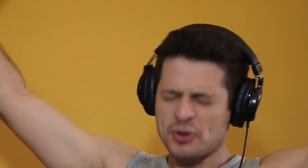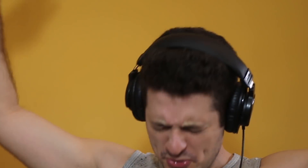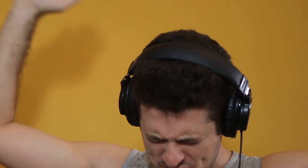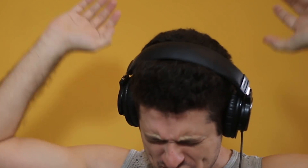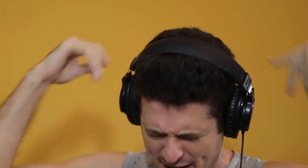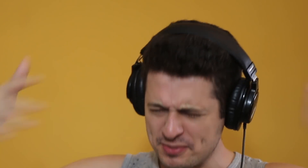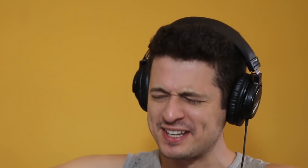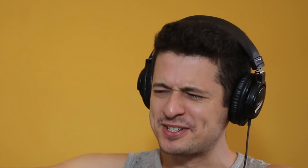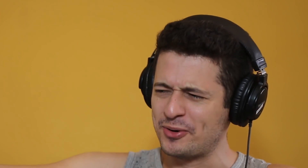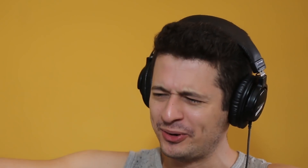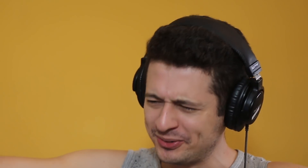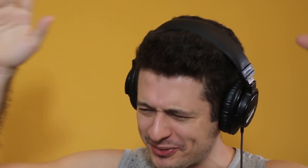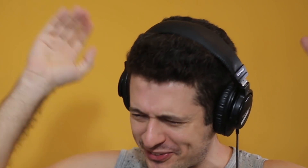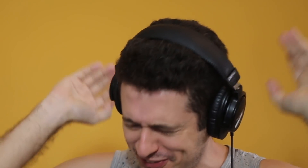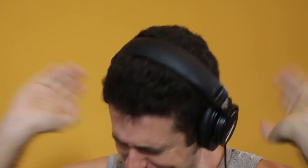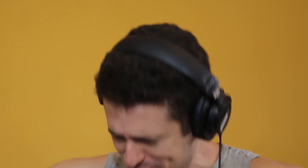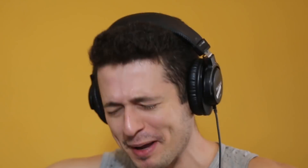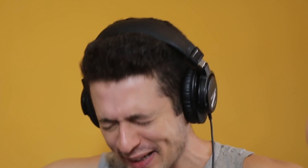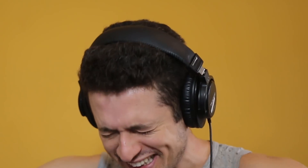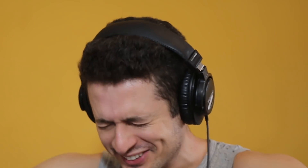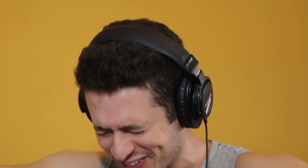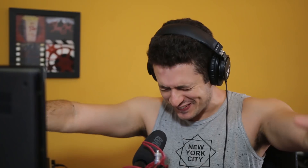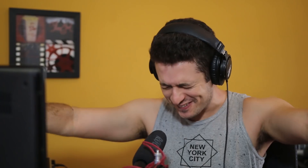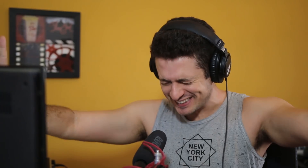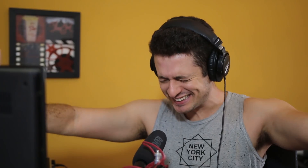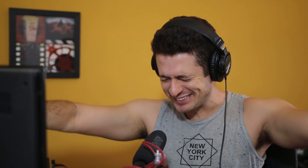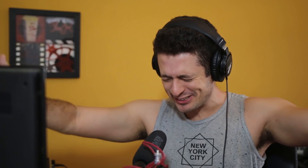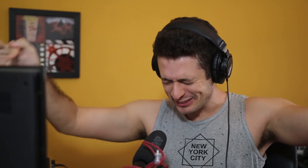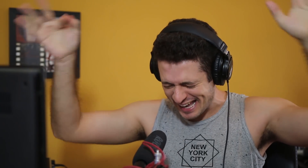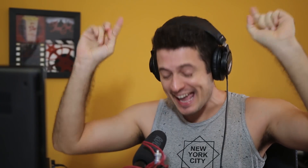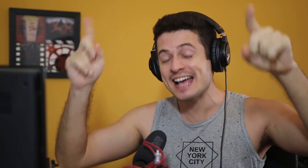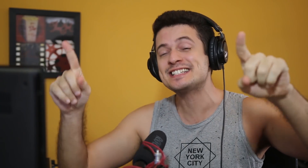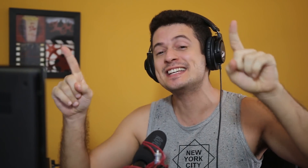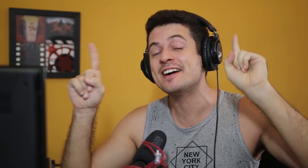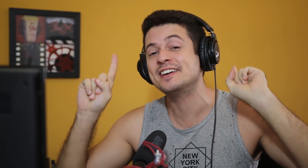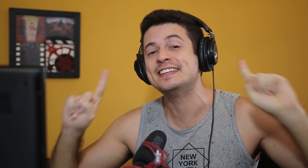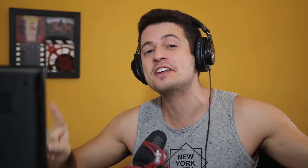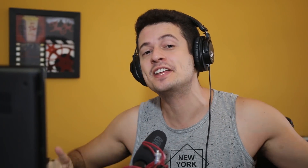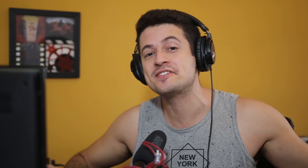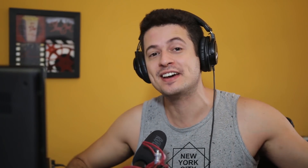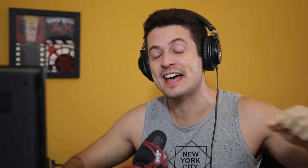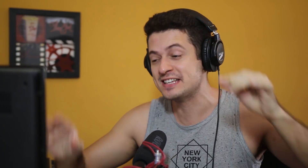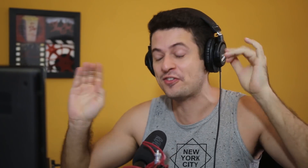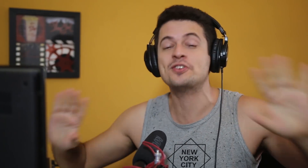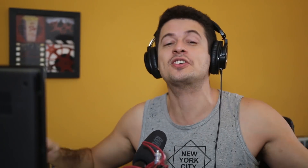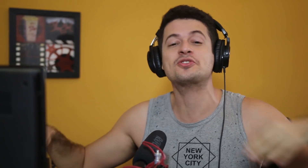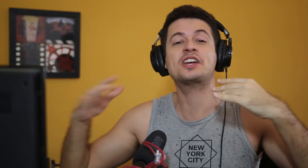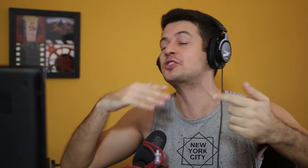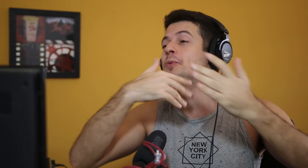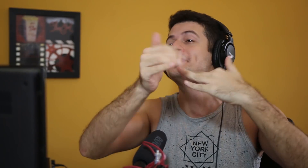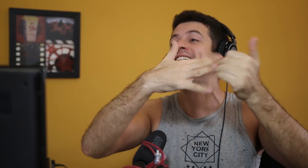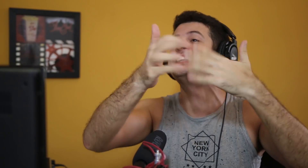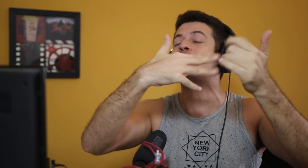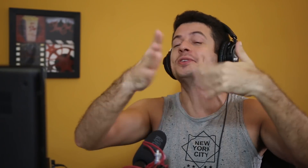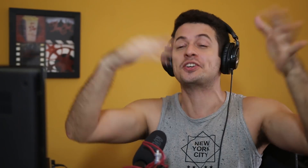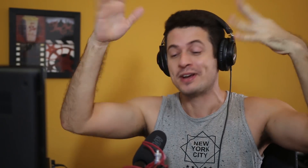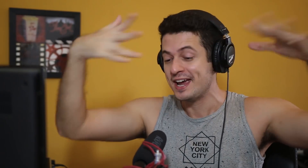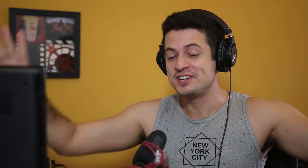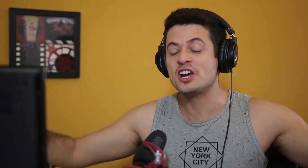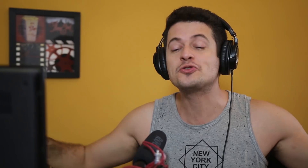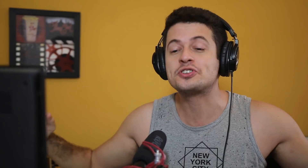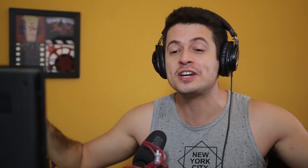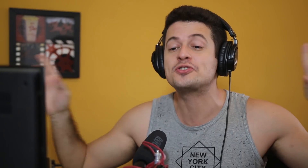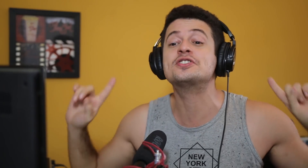Fala, senhor. Use o Cabo Daciolo debatendo com o Cabo Daciolo. Essa é a verdade das verdades. Ele falou Jesus Cristo, não precisa nem de